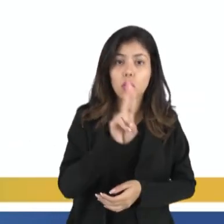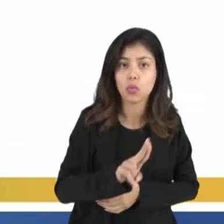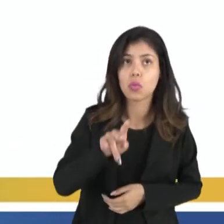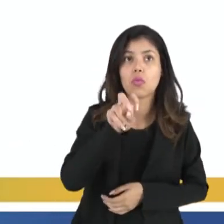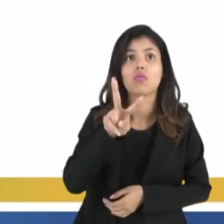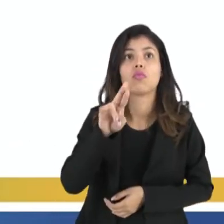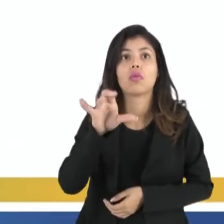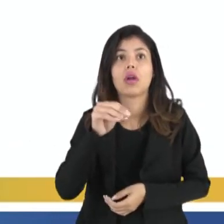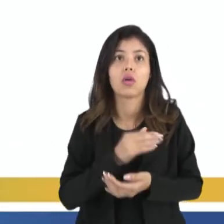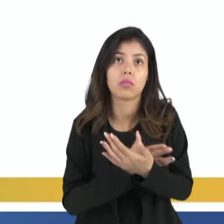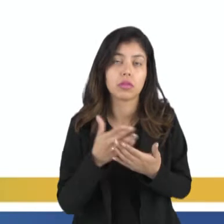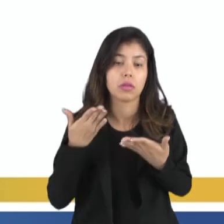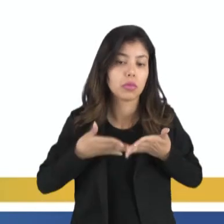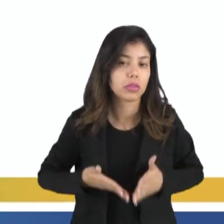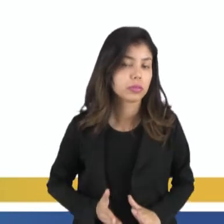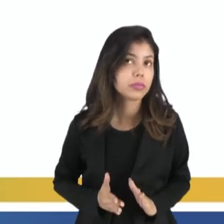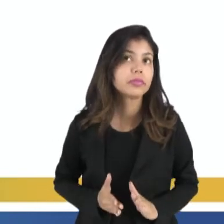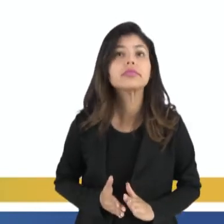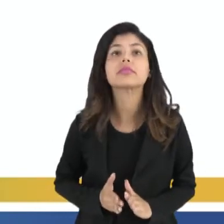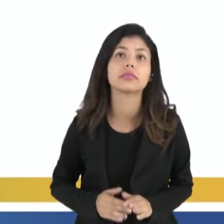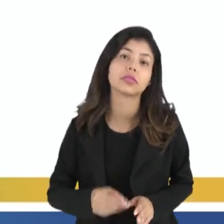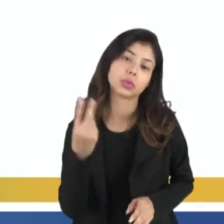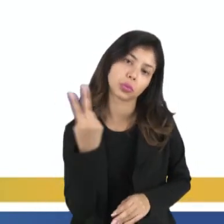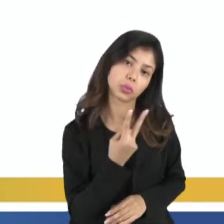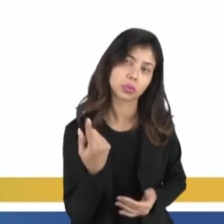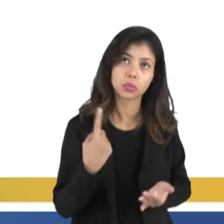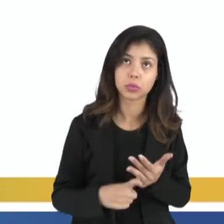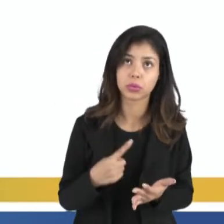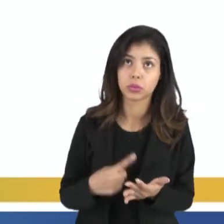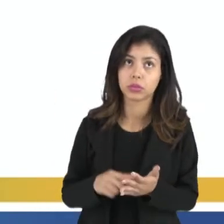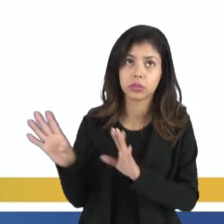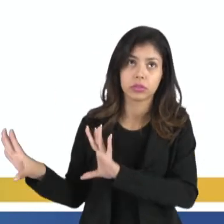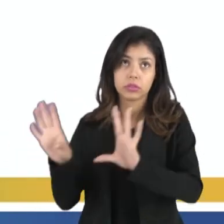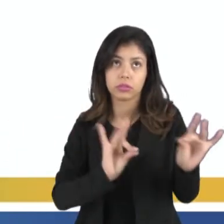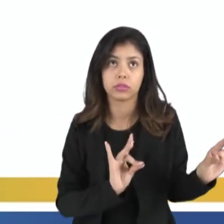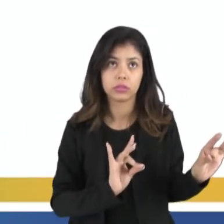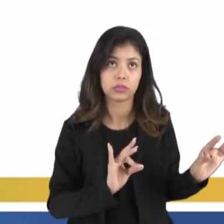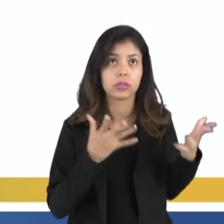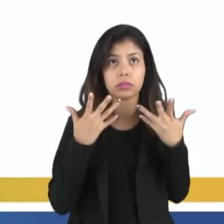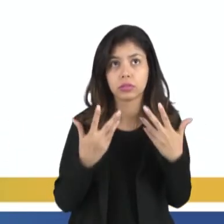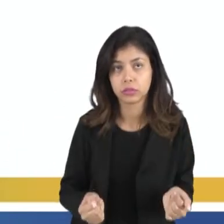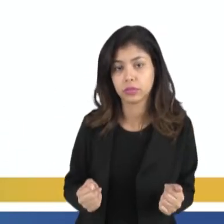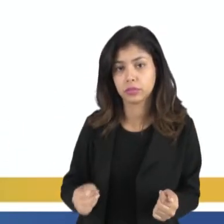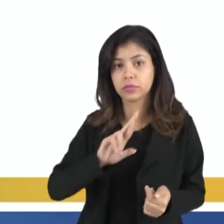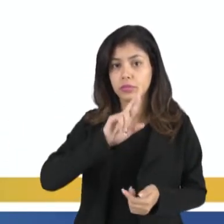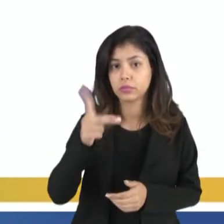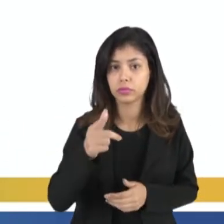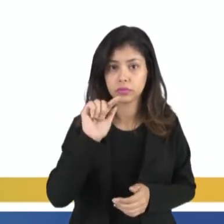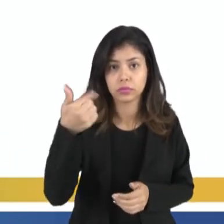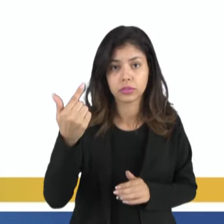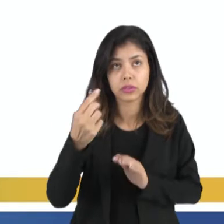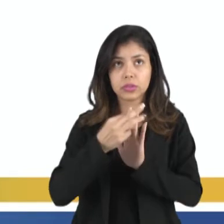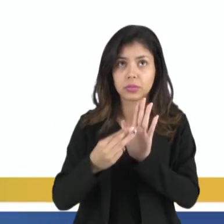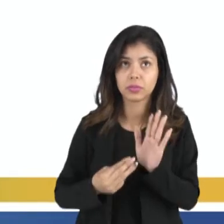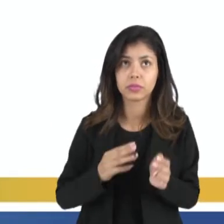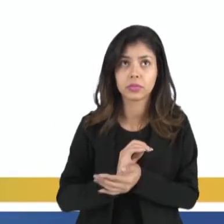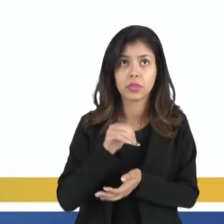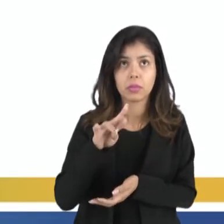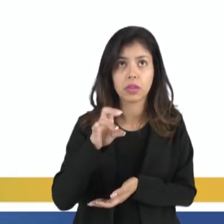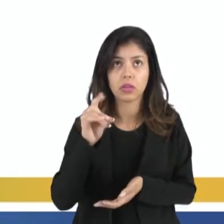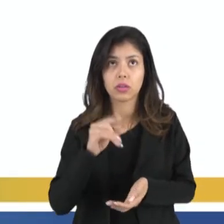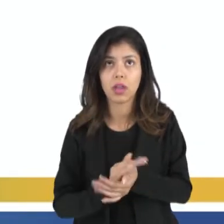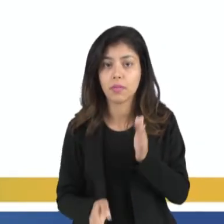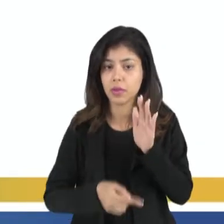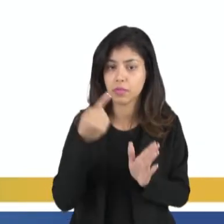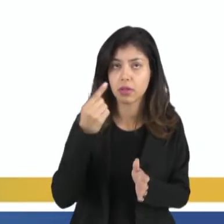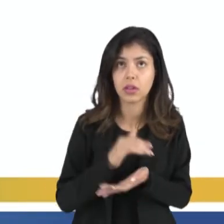uso vulgar começar pelo nascimento, duas considerações me levaram a adotar diferente método. A primeira